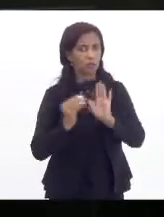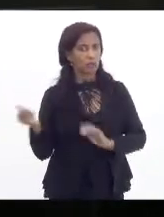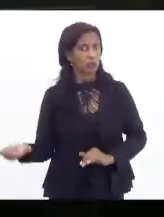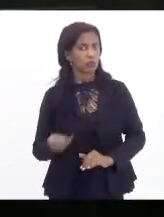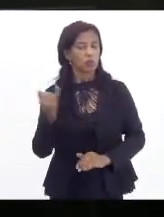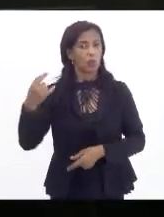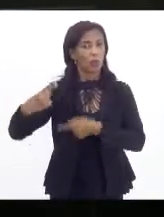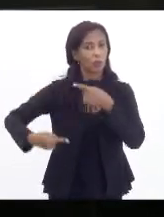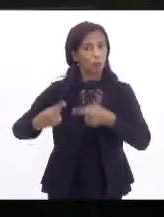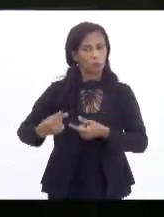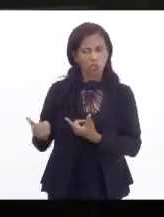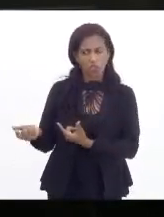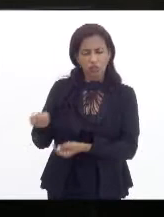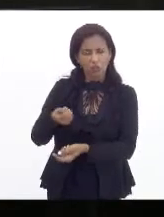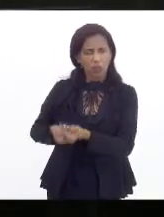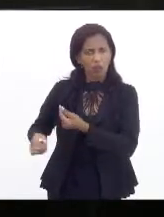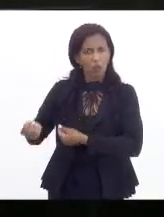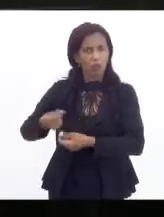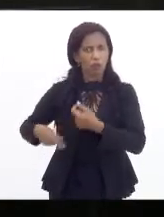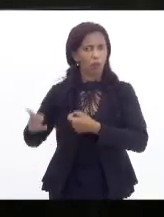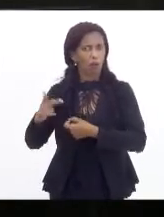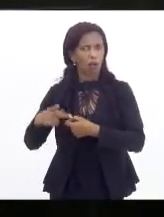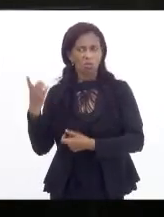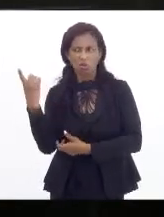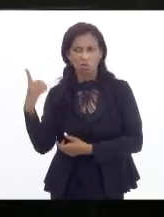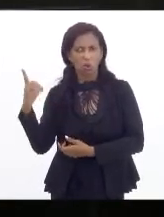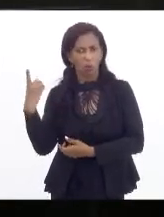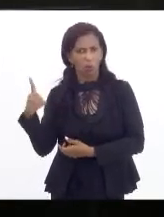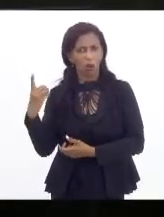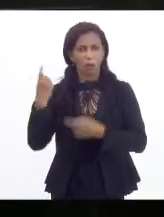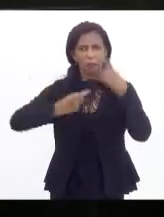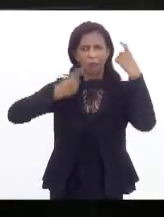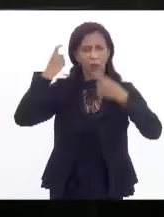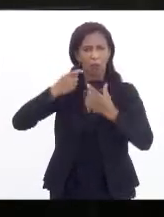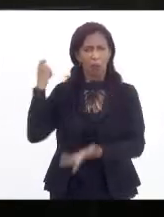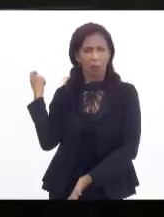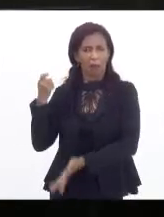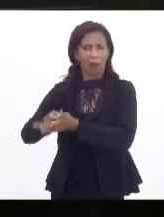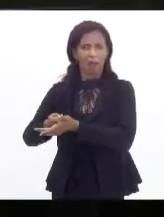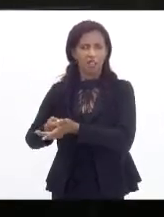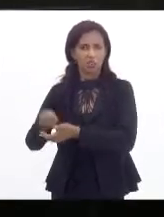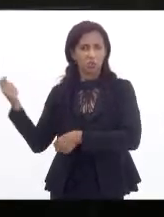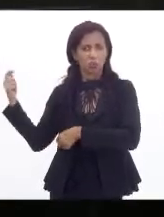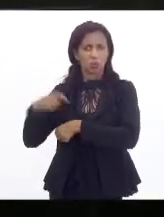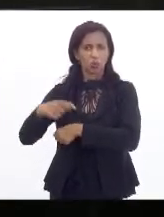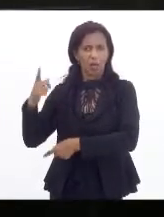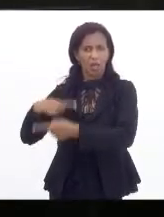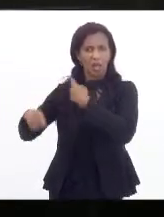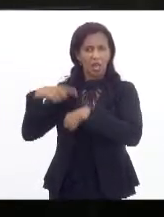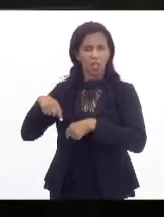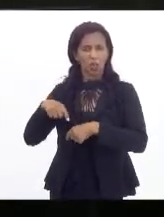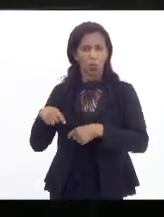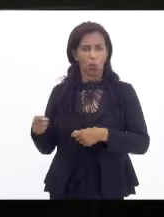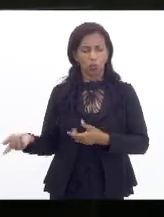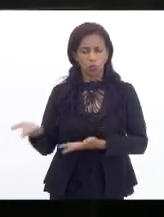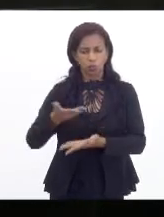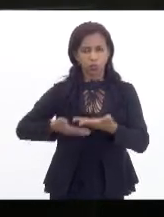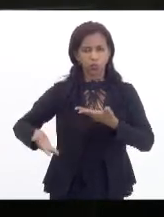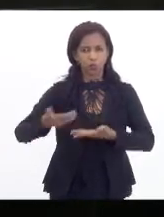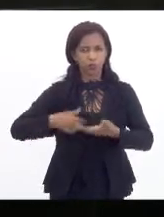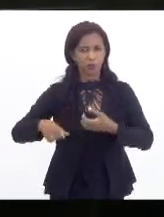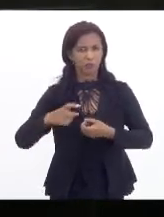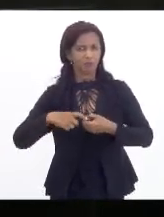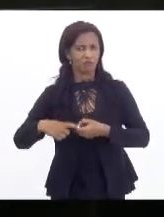a política de preço da Petrobras, dolarizada, preocupada em garantir de imediato um retorno aos seus acionistas, é